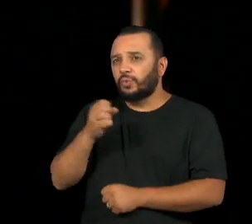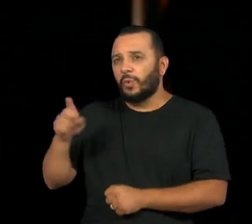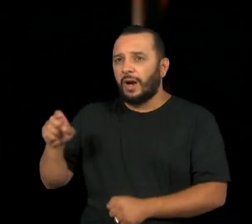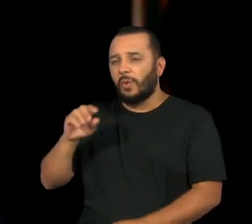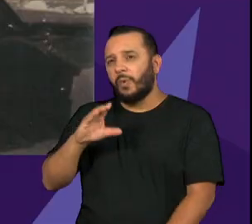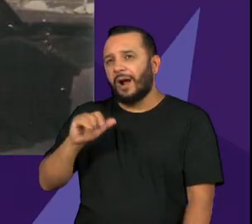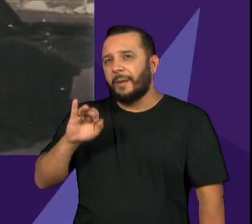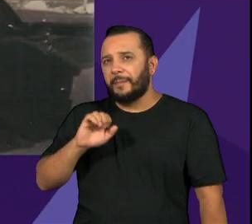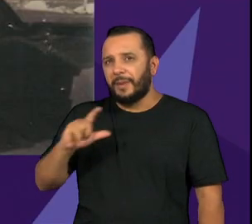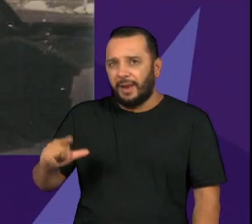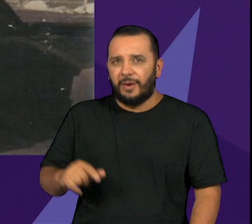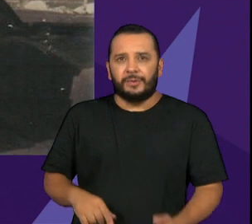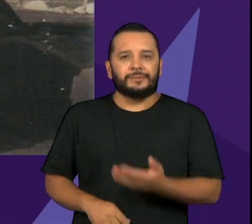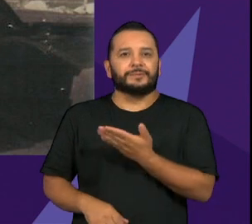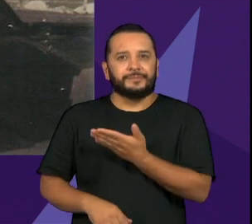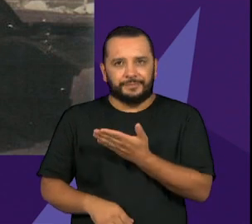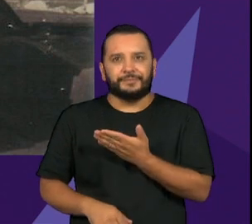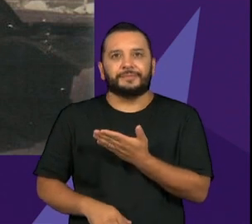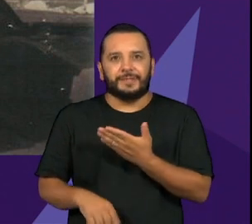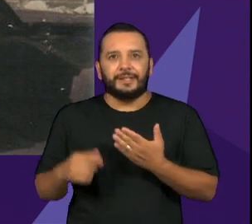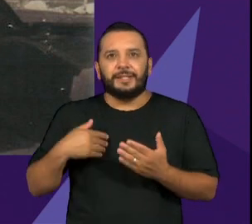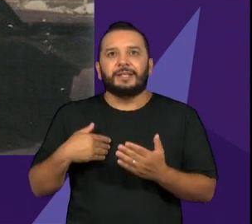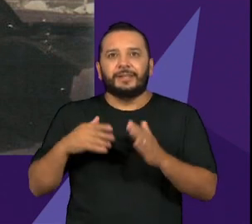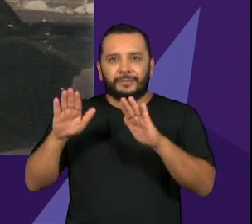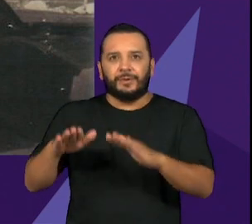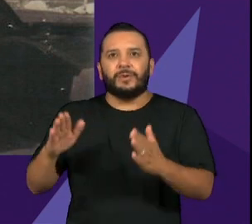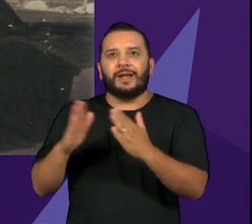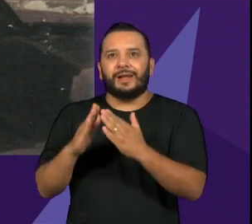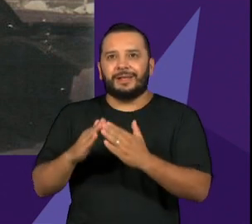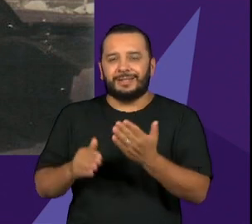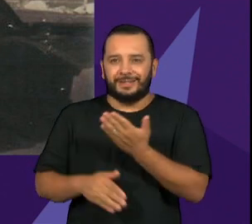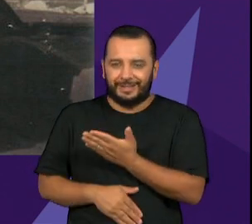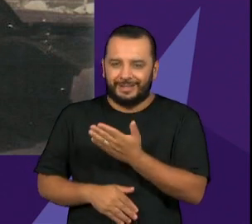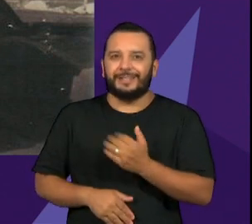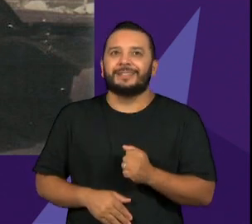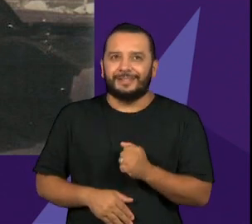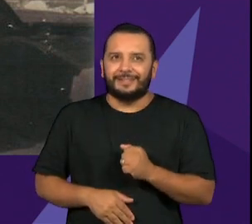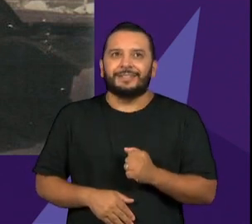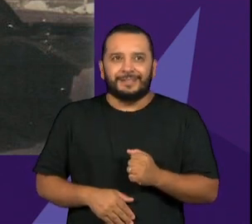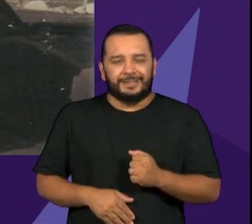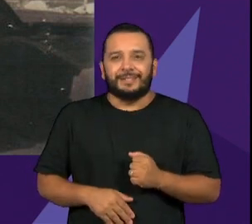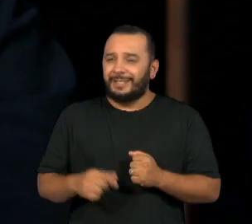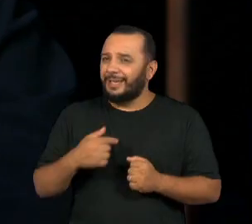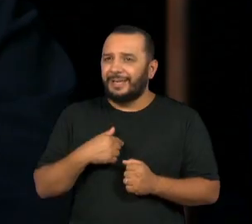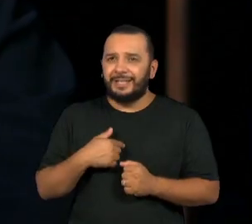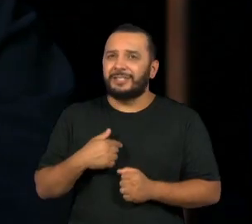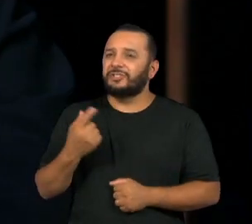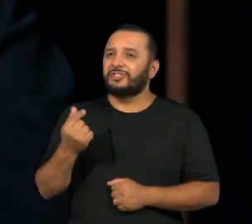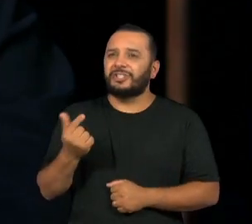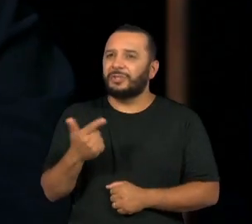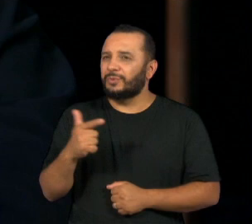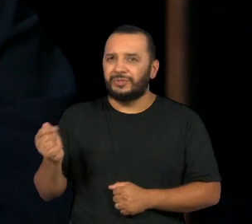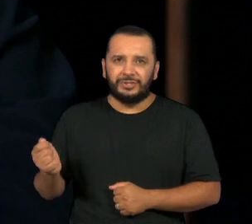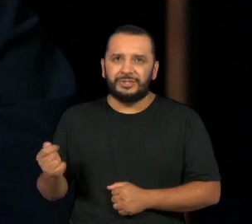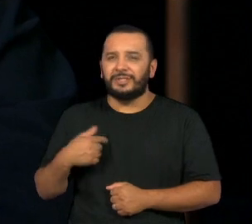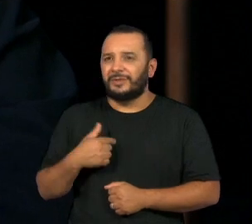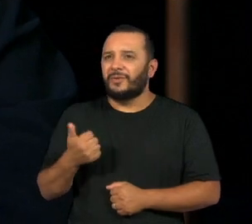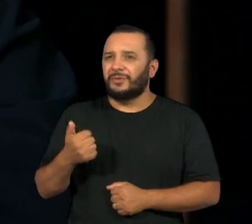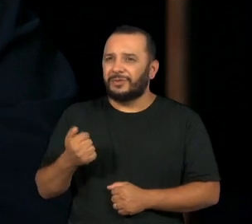João Cabral de Melo Neto, ele ficou na casa de João Cabral. Ele foi lá, ele estava fudido, estava sem dinheiro, eu falo